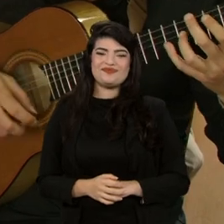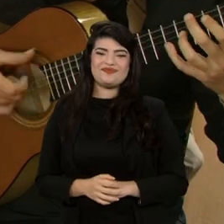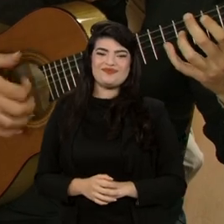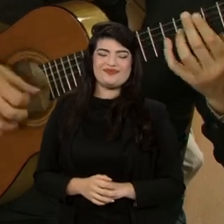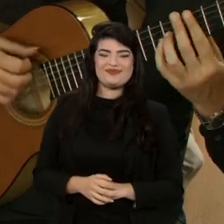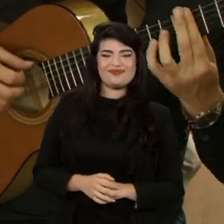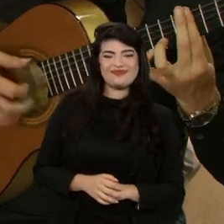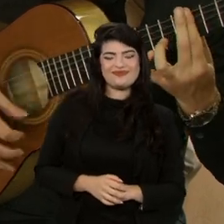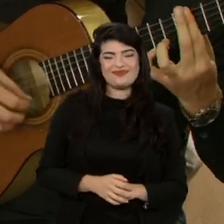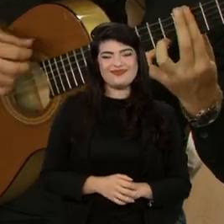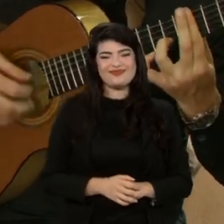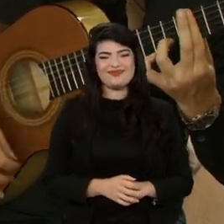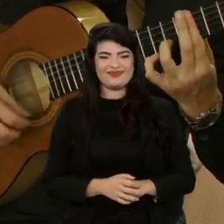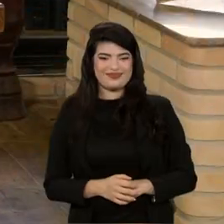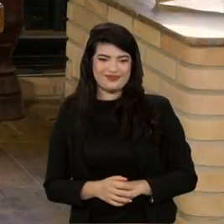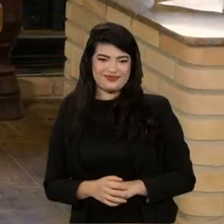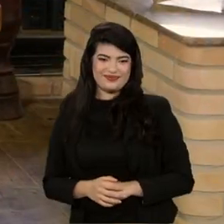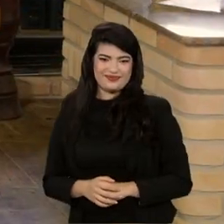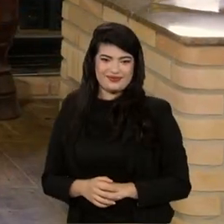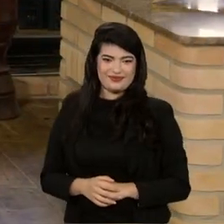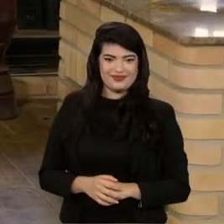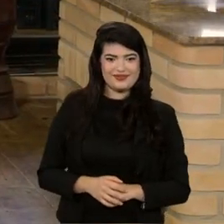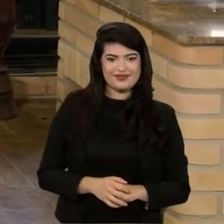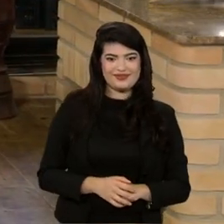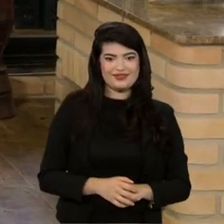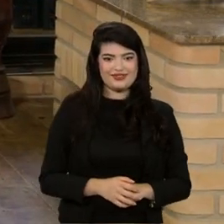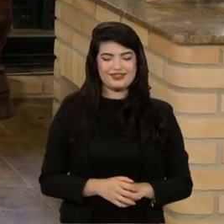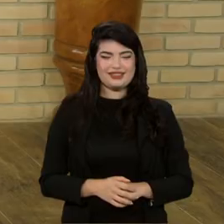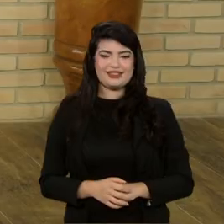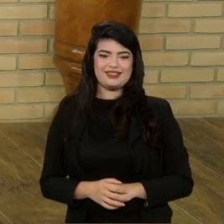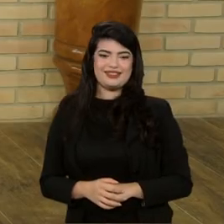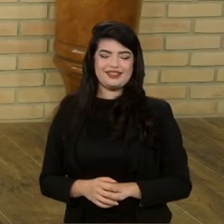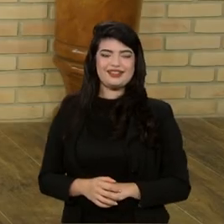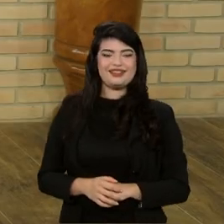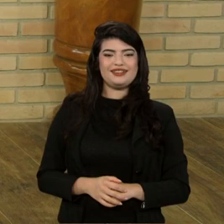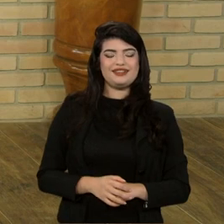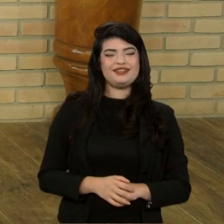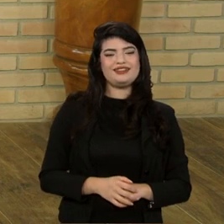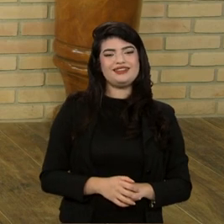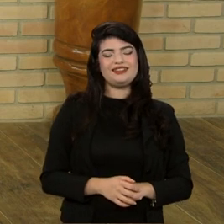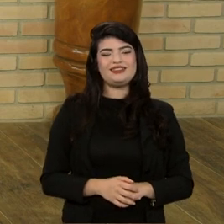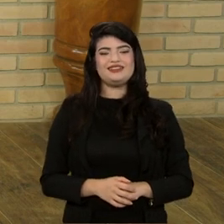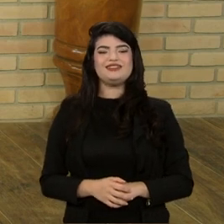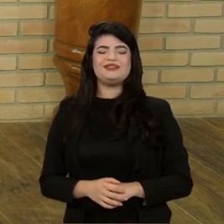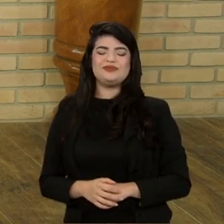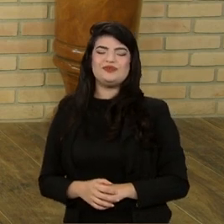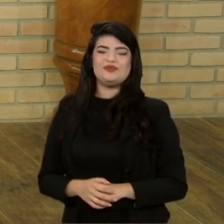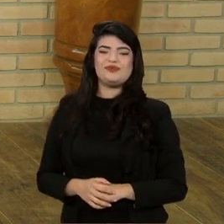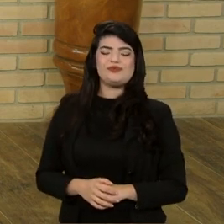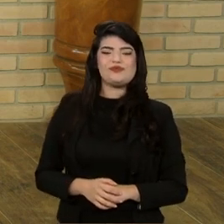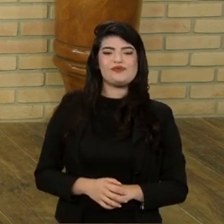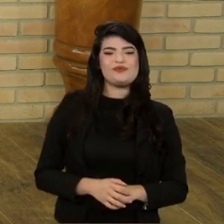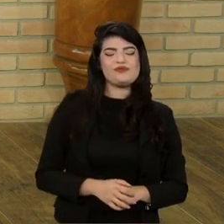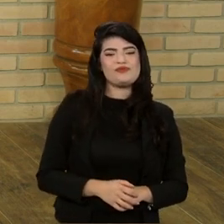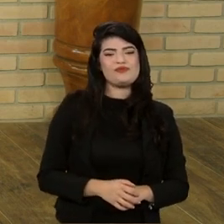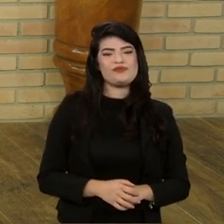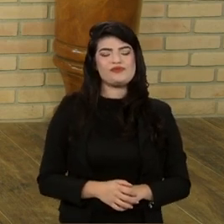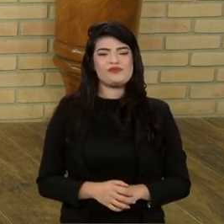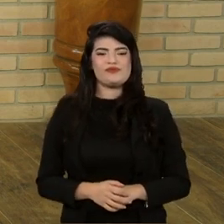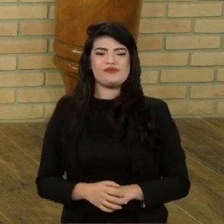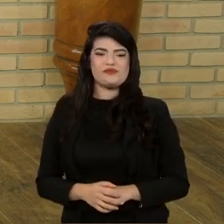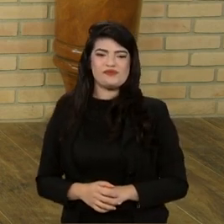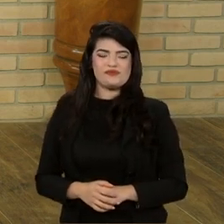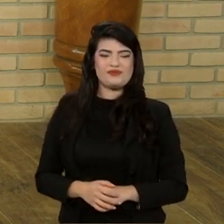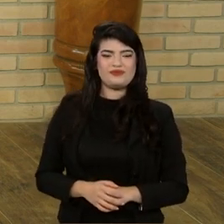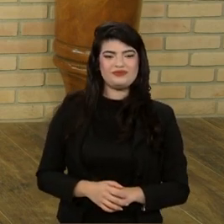Ixi, Maria, o pinga de mim. Vambora. Canta. Ei, ei, ei,